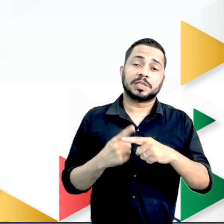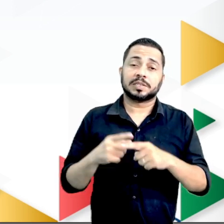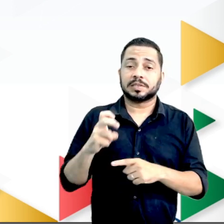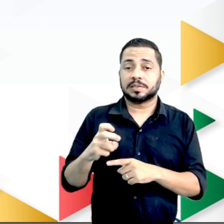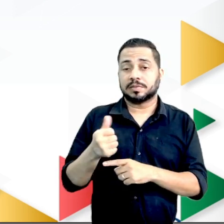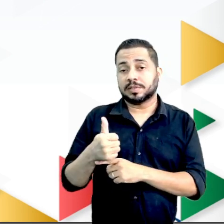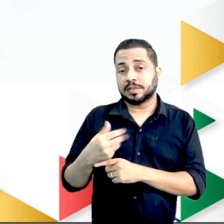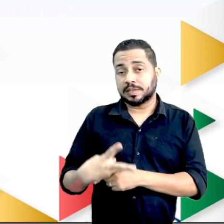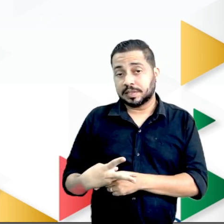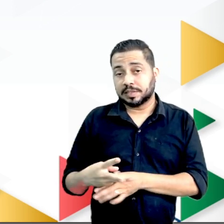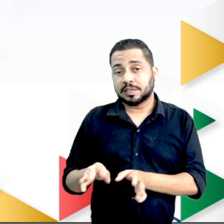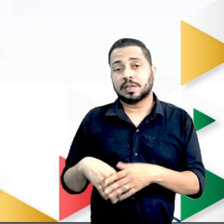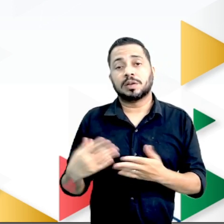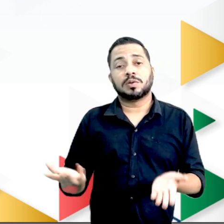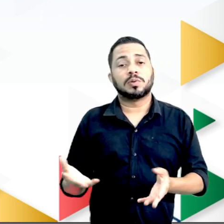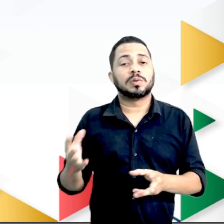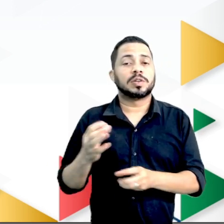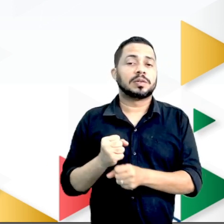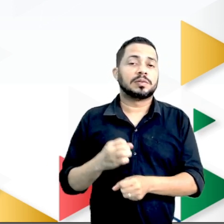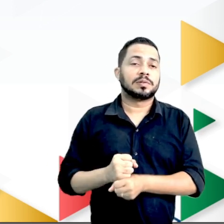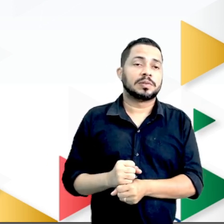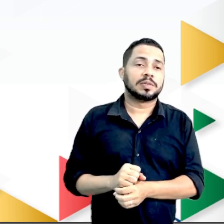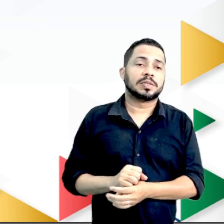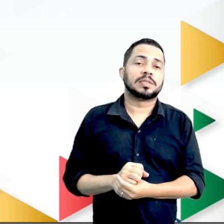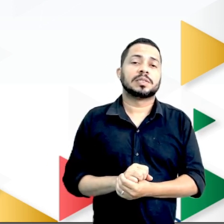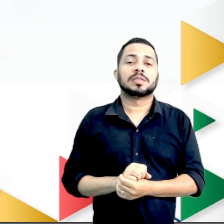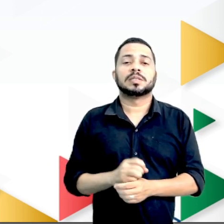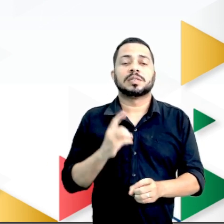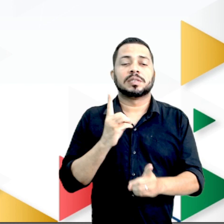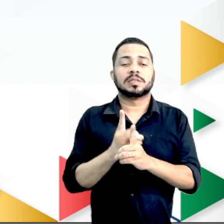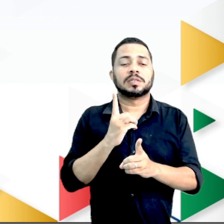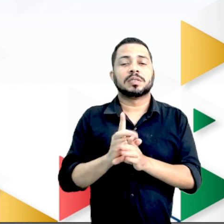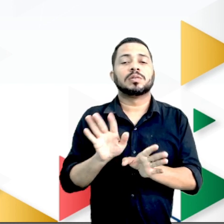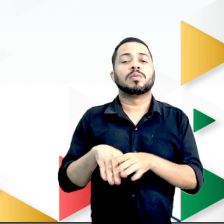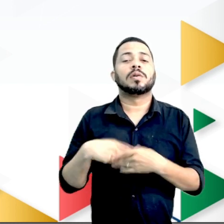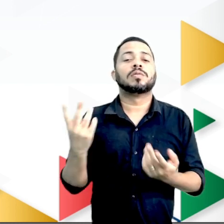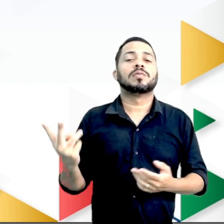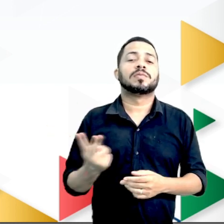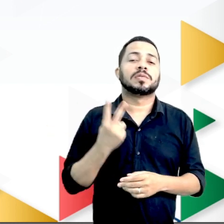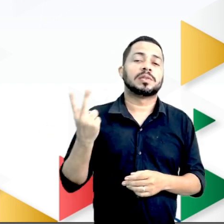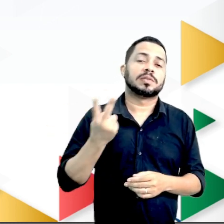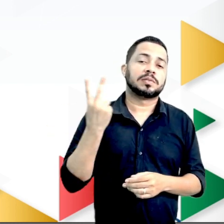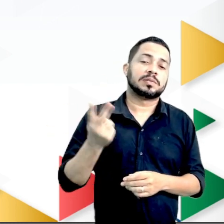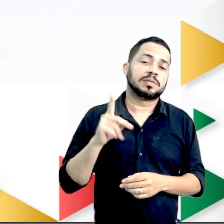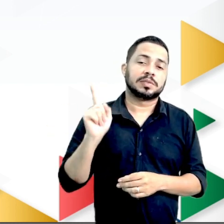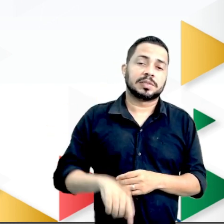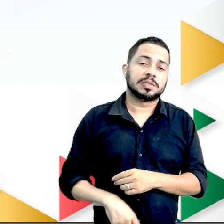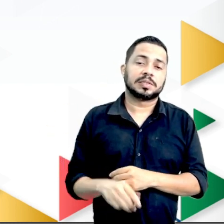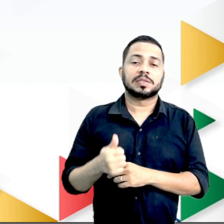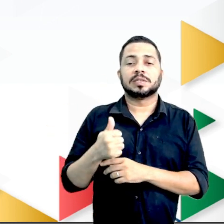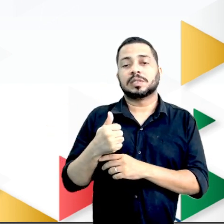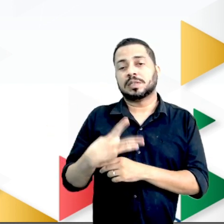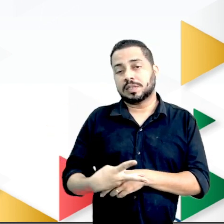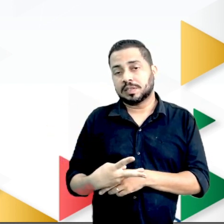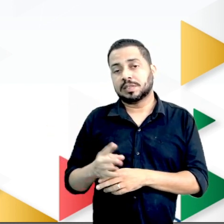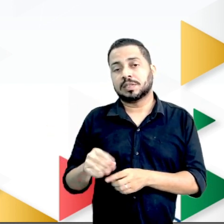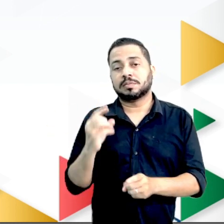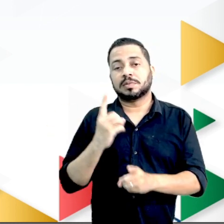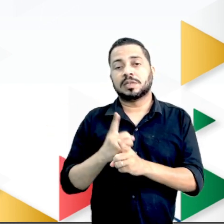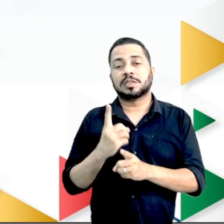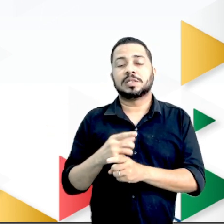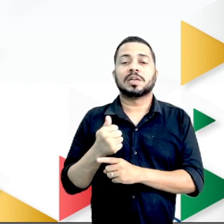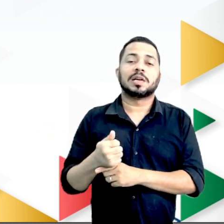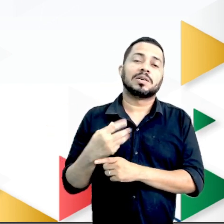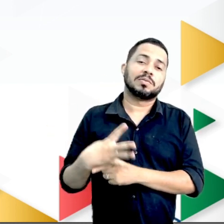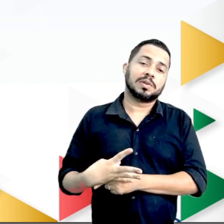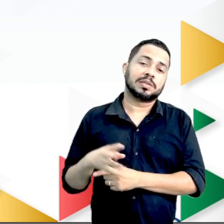13. Agora, calculamos o A3. Descobrimos qual é o valor do A3, que é 13. Então, para achar o A4,